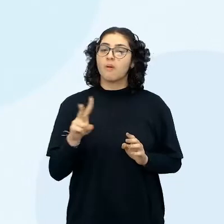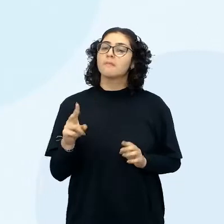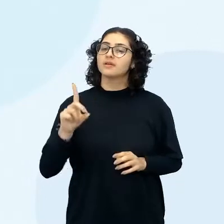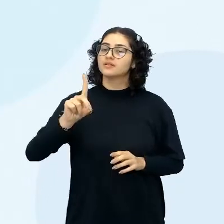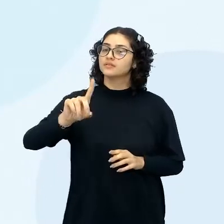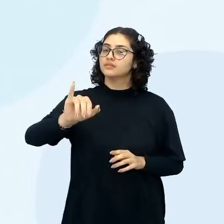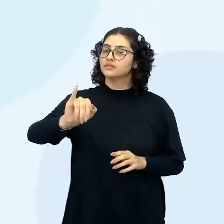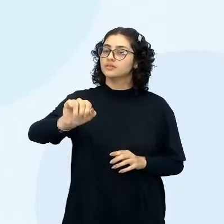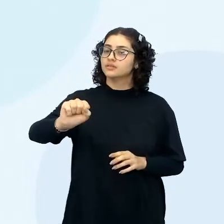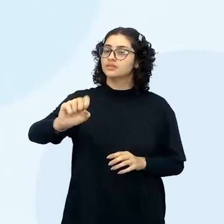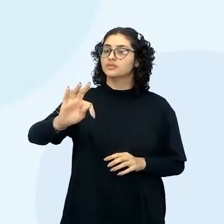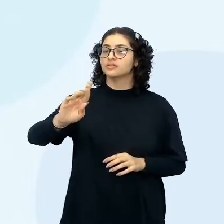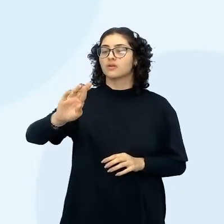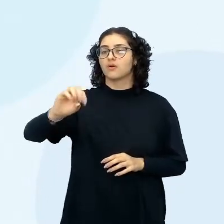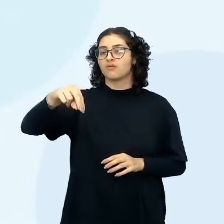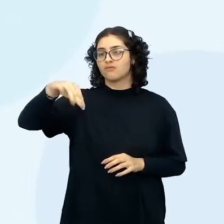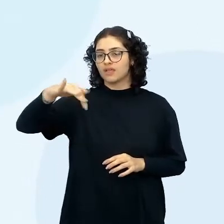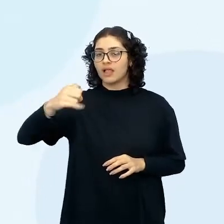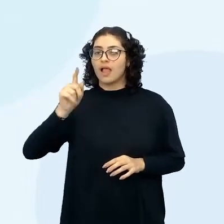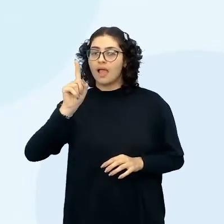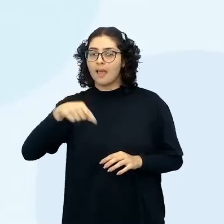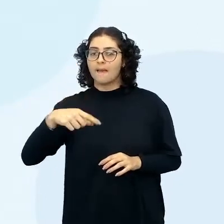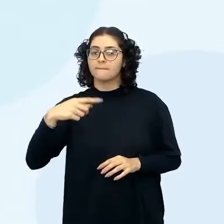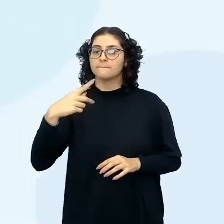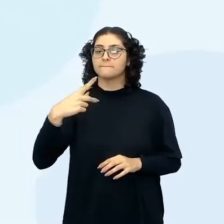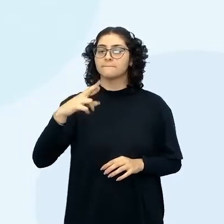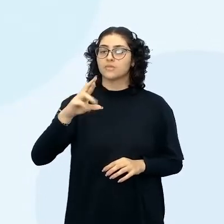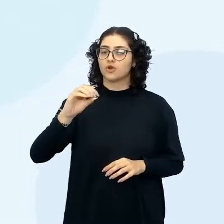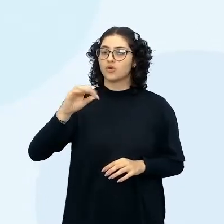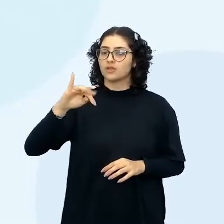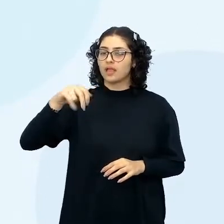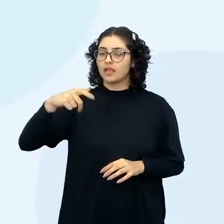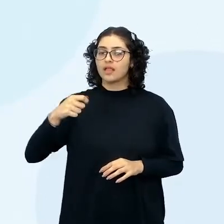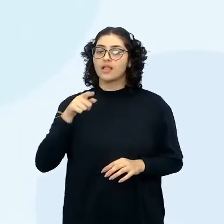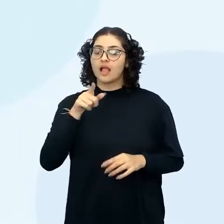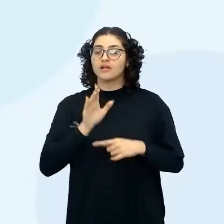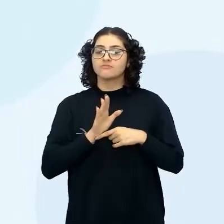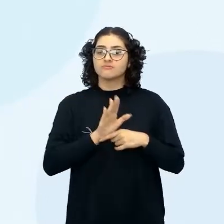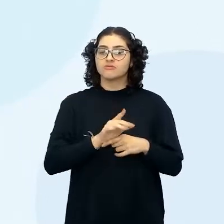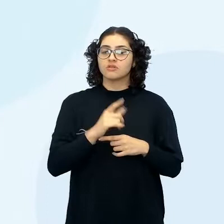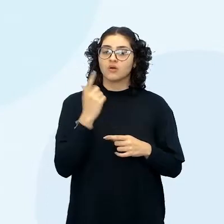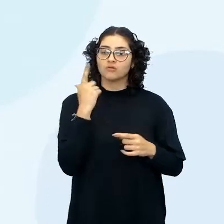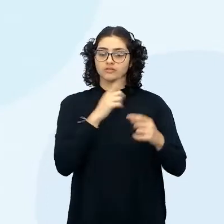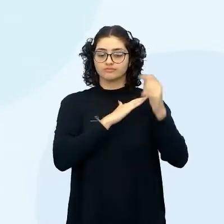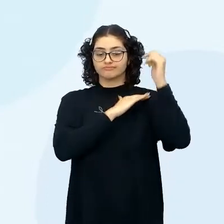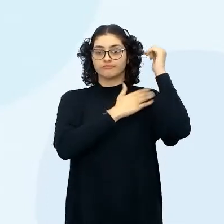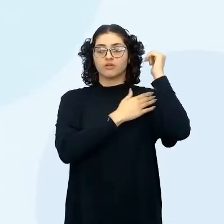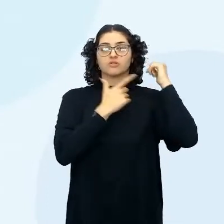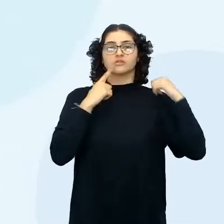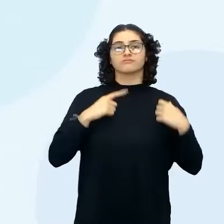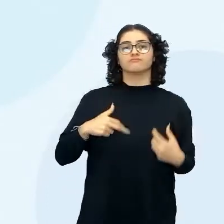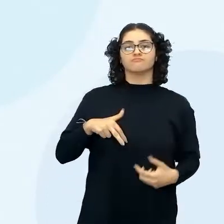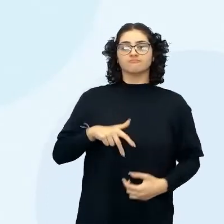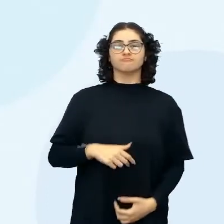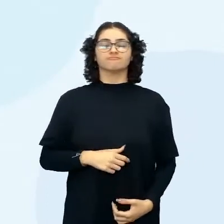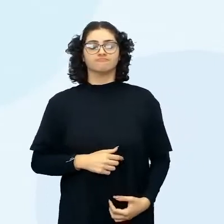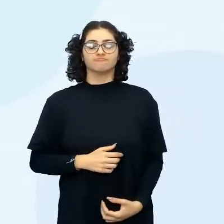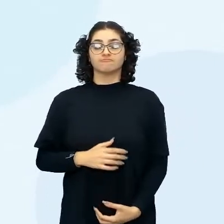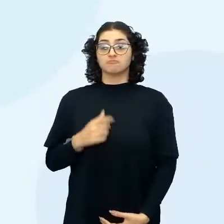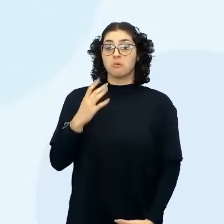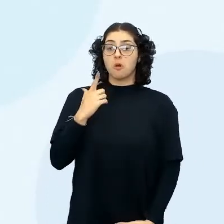uma proteína que garante a estabilidade da membrana do músculo. E com o passar do tempo,